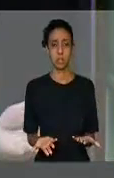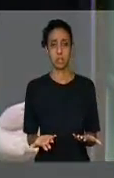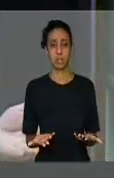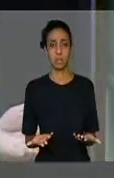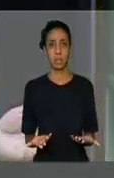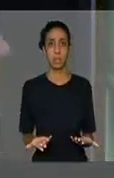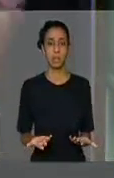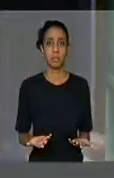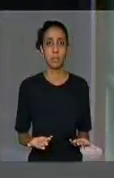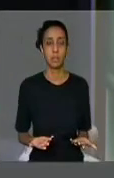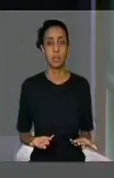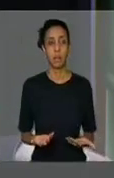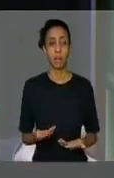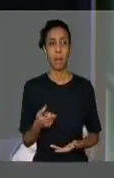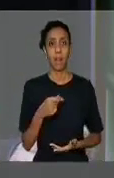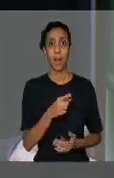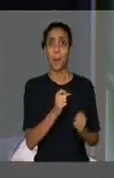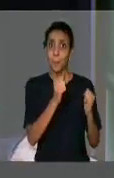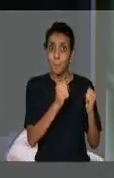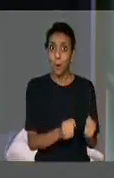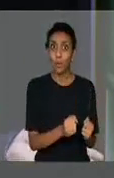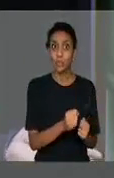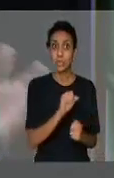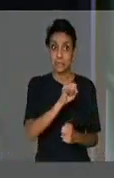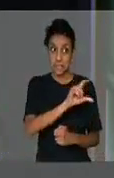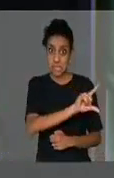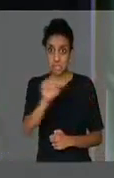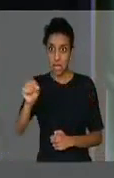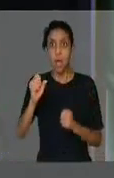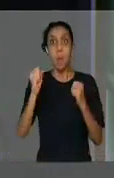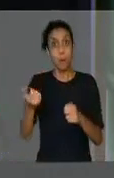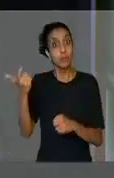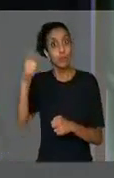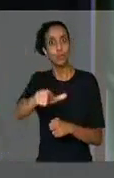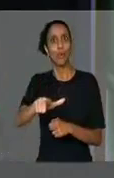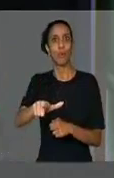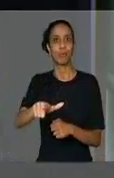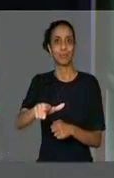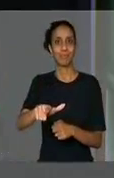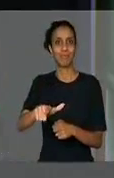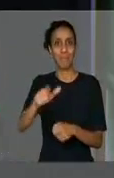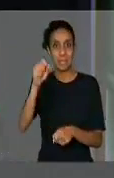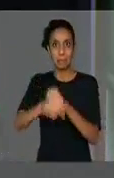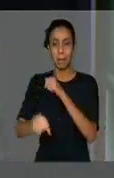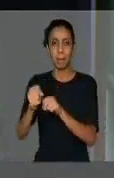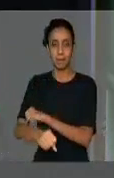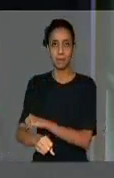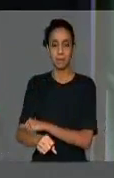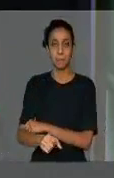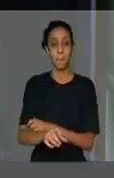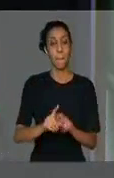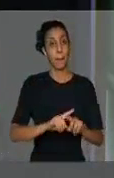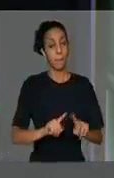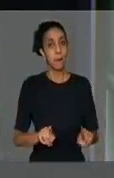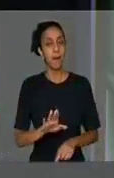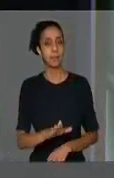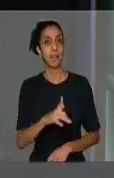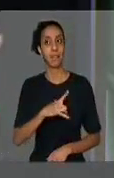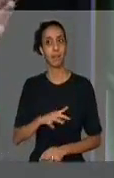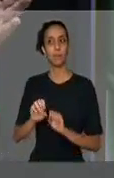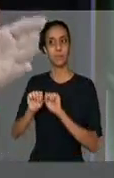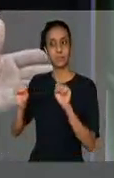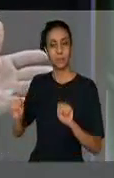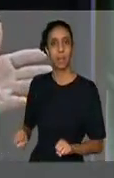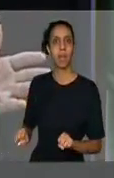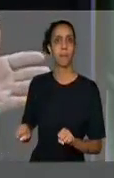essa pessoa certamente voltará a cometer o crime. Mas aí tem tantos juízes quanto tem um sistema